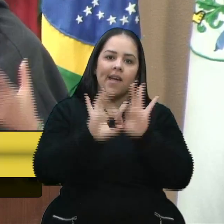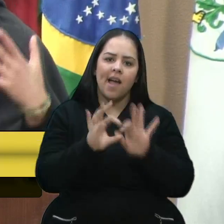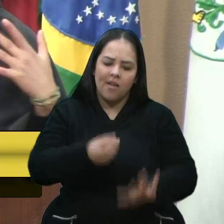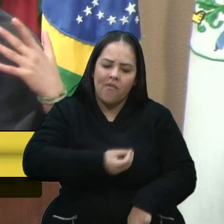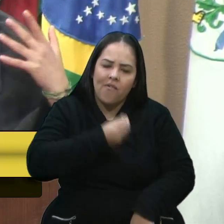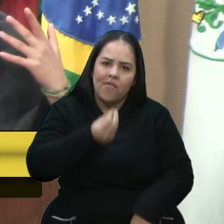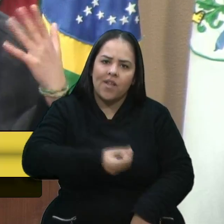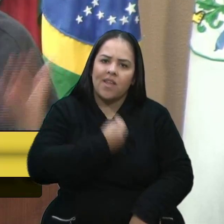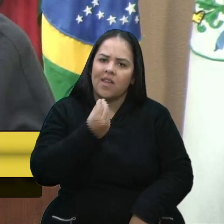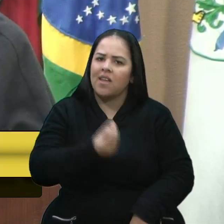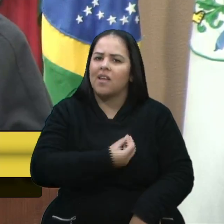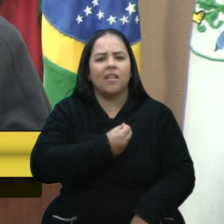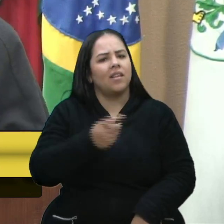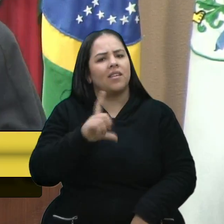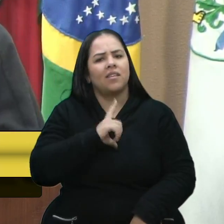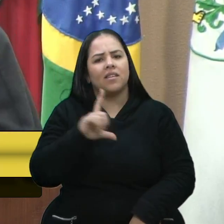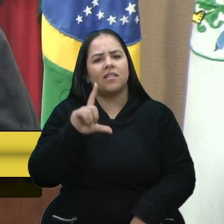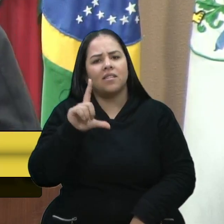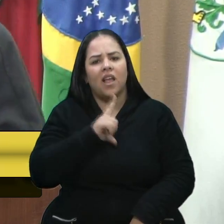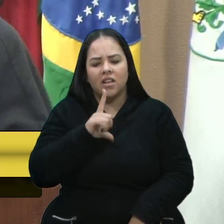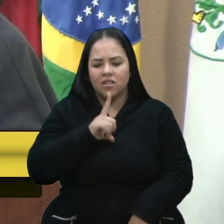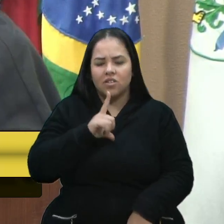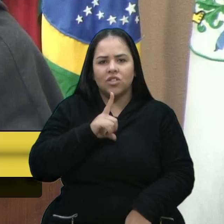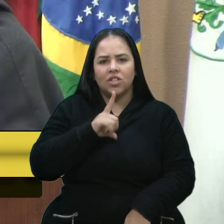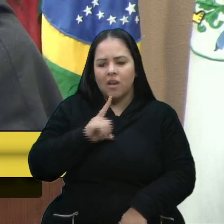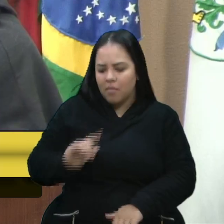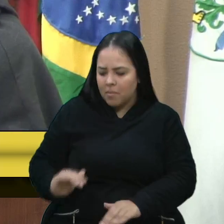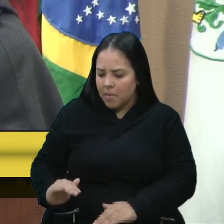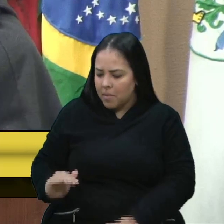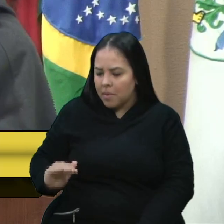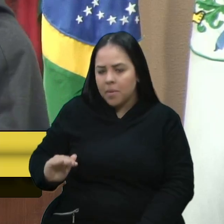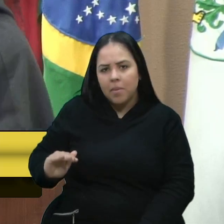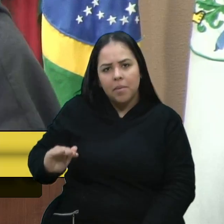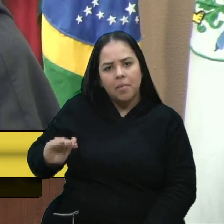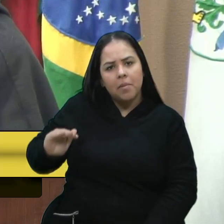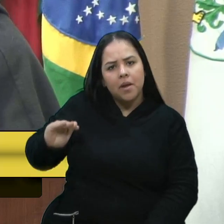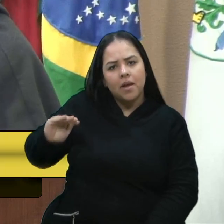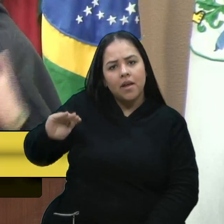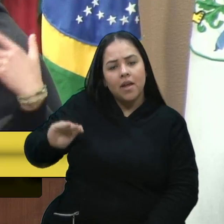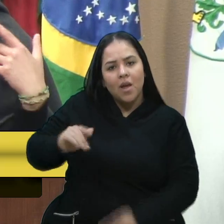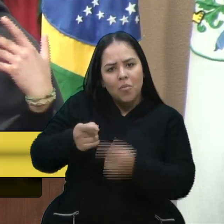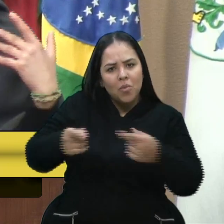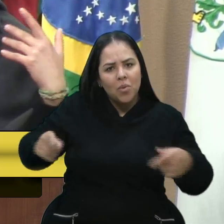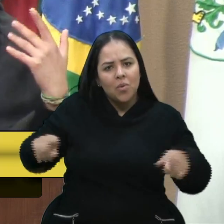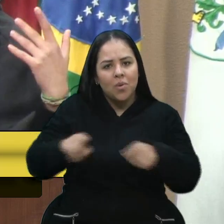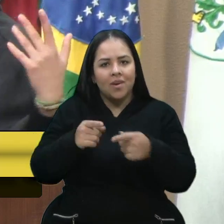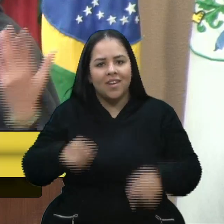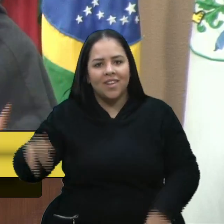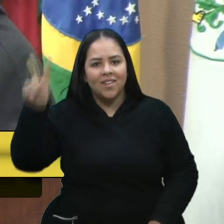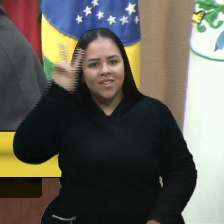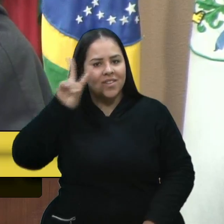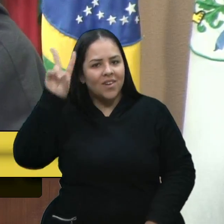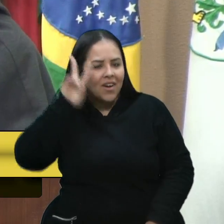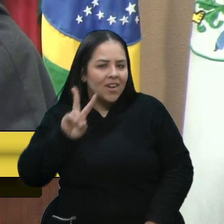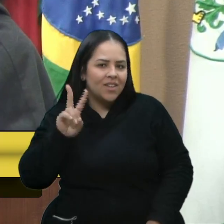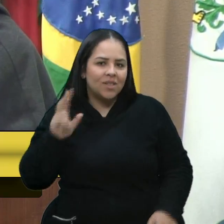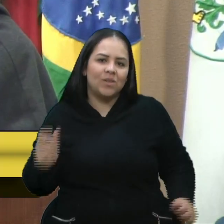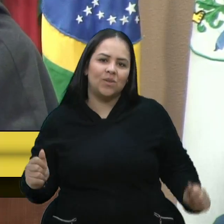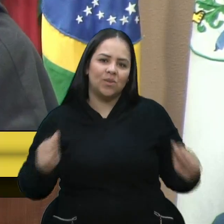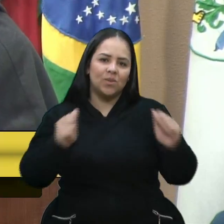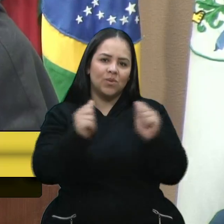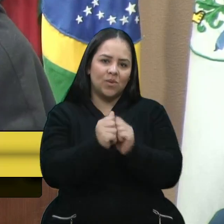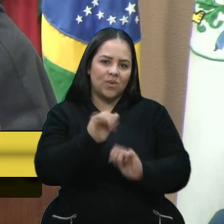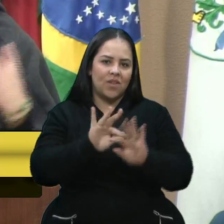vidas desde a nossa infância. São através das músicas e histórias que fazem parte das tradições das nossas